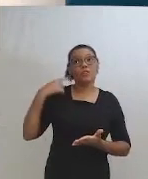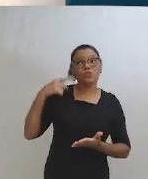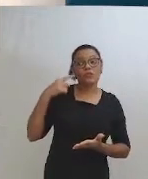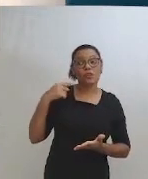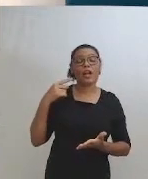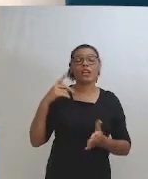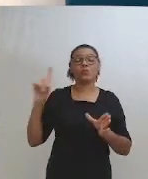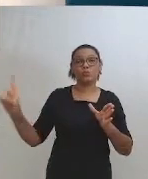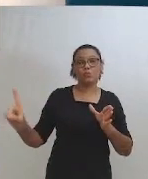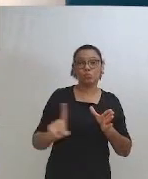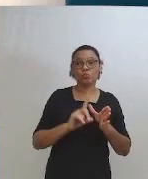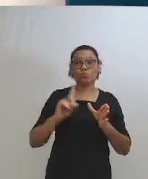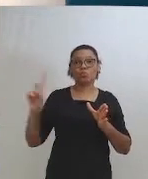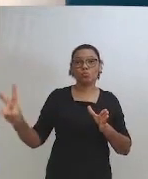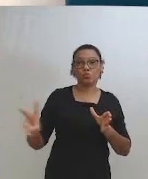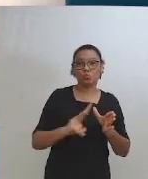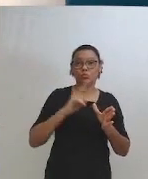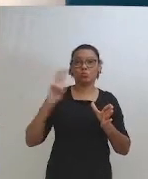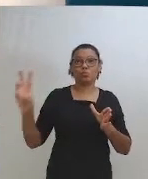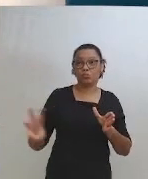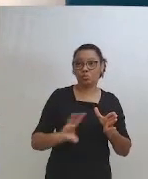bloco.